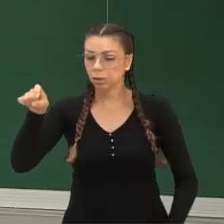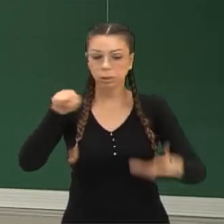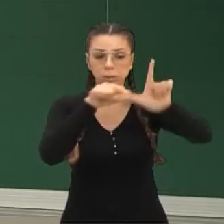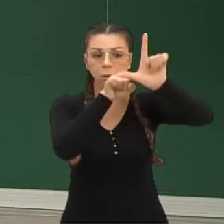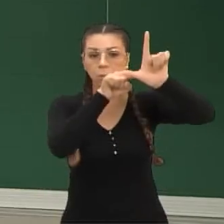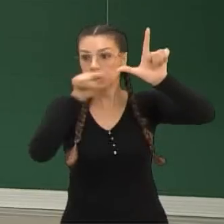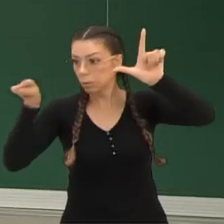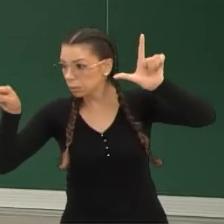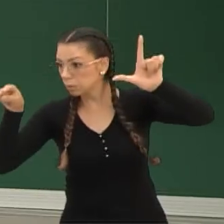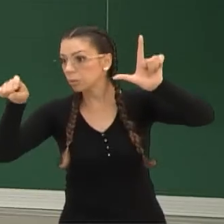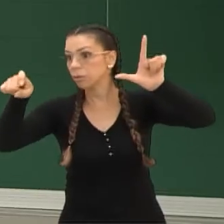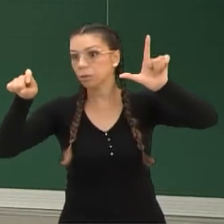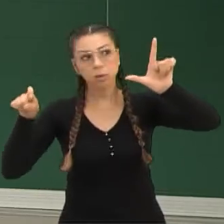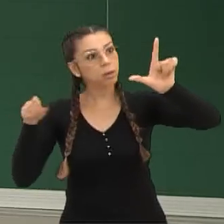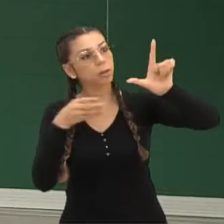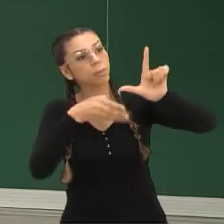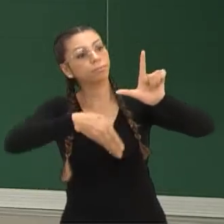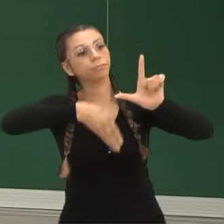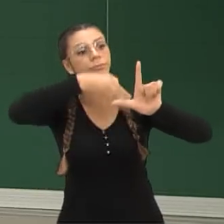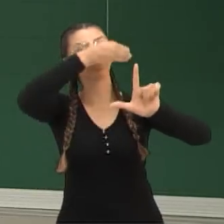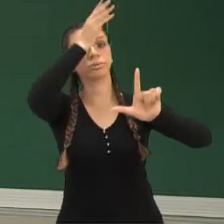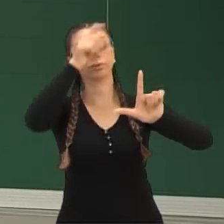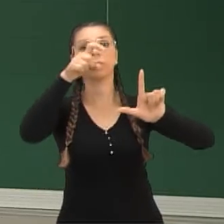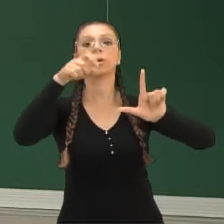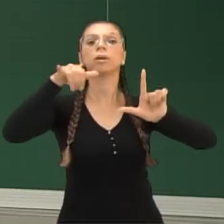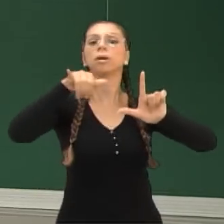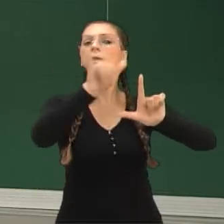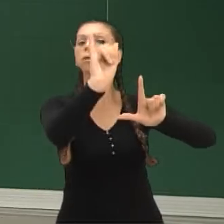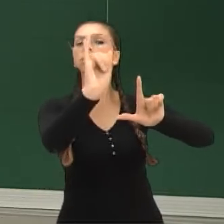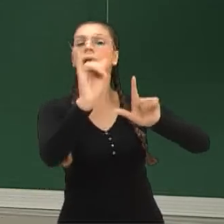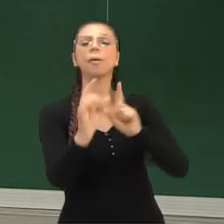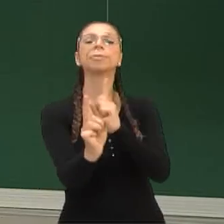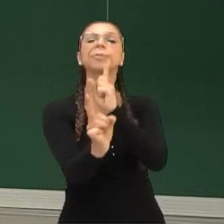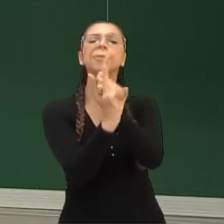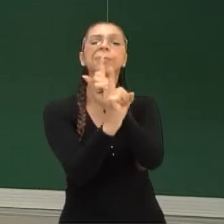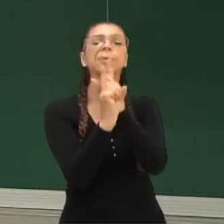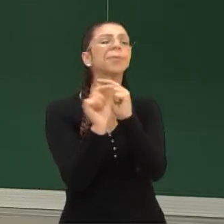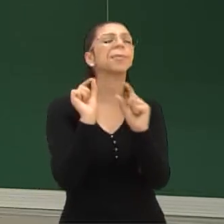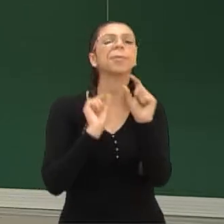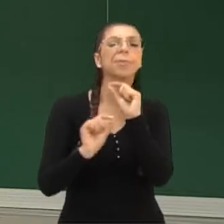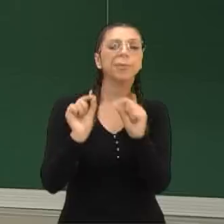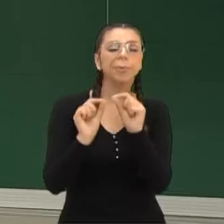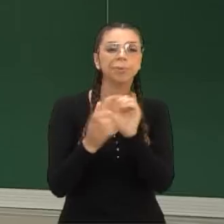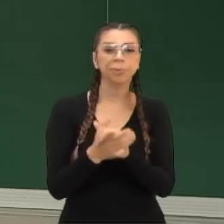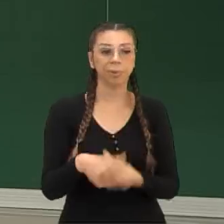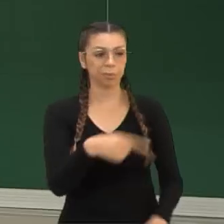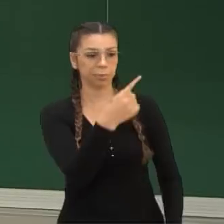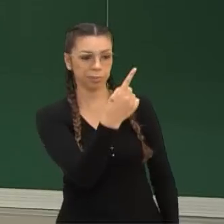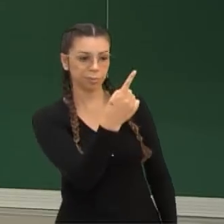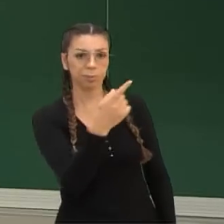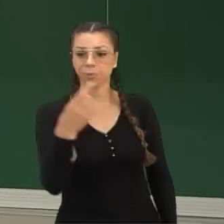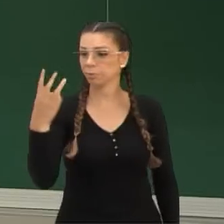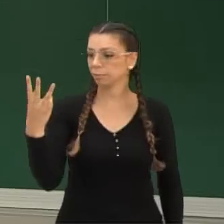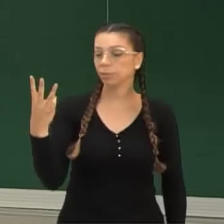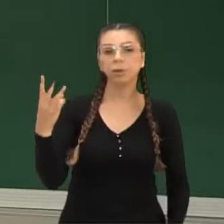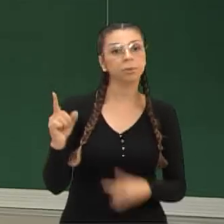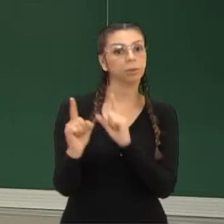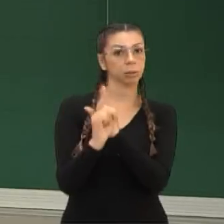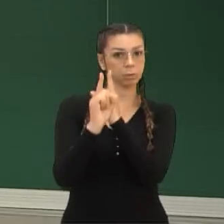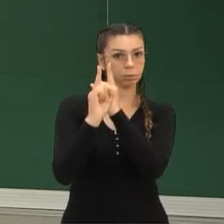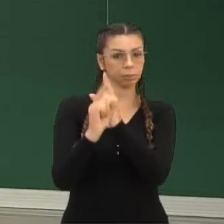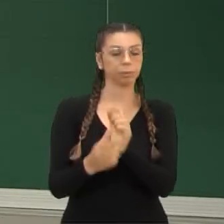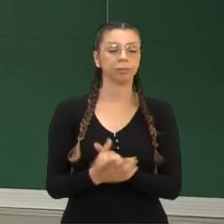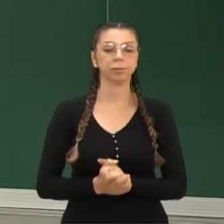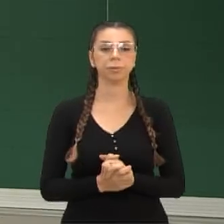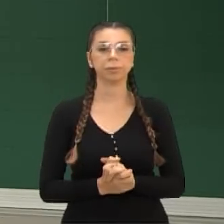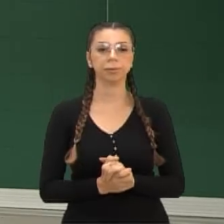de eixo Y. E a gente tem que localizar quais pontos? Vamos olhar lá. 1 e 3. Aquele 1